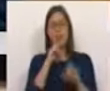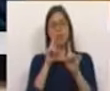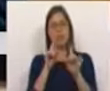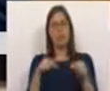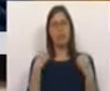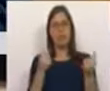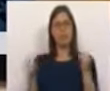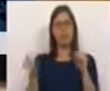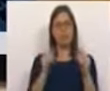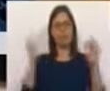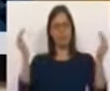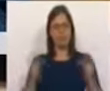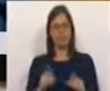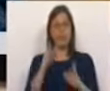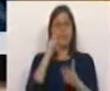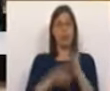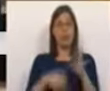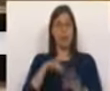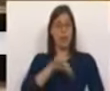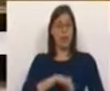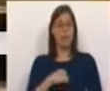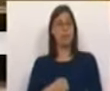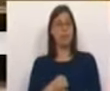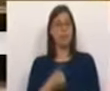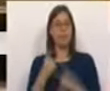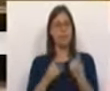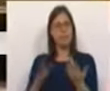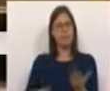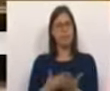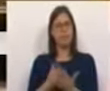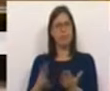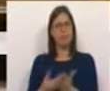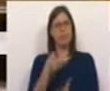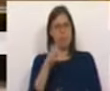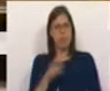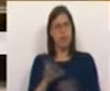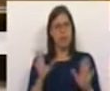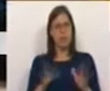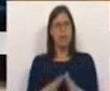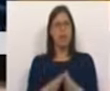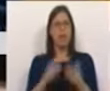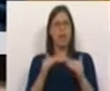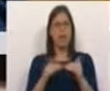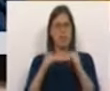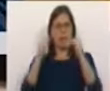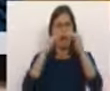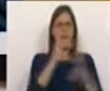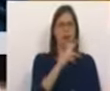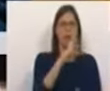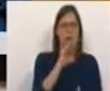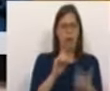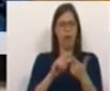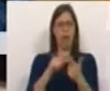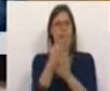oportunidade de discutir a redução dos impostos sobre rendimentos do trabalho com algumas propostas do PCP, seja nos escalões do IRS,